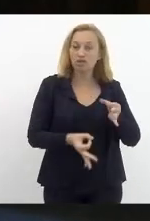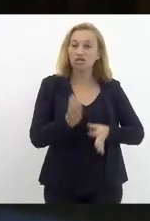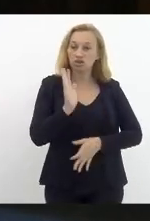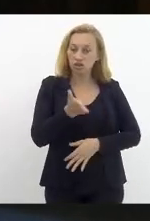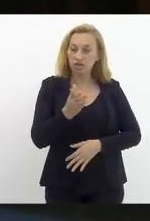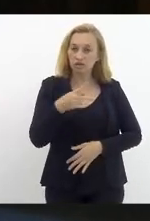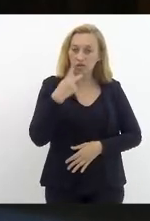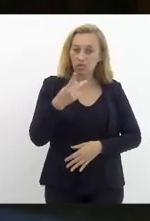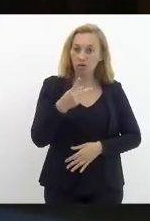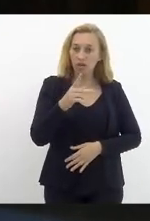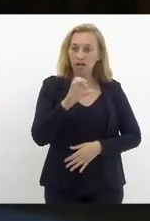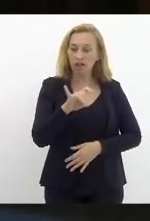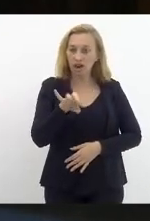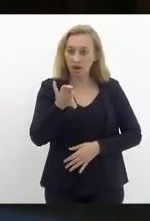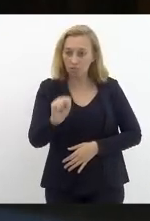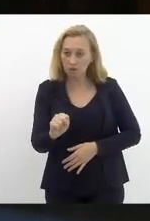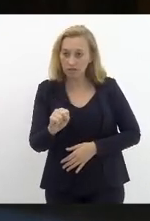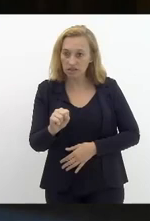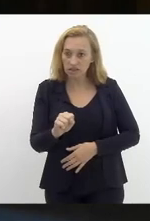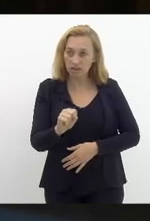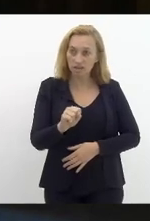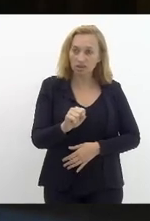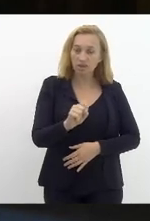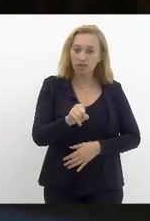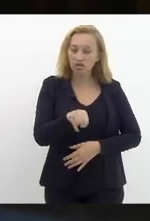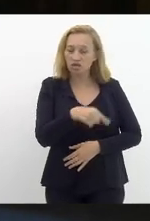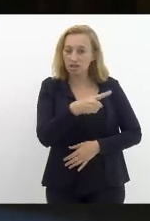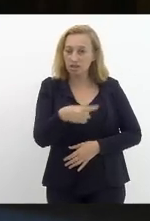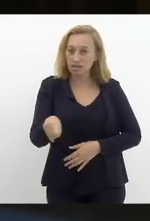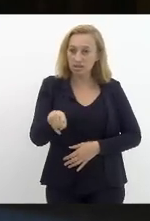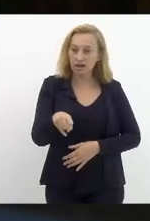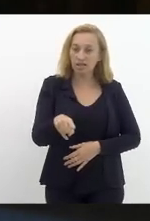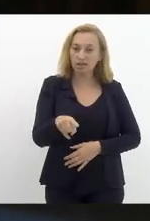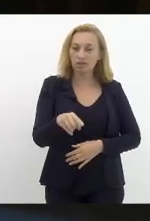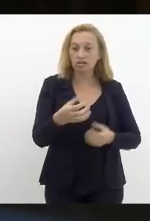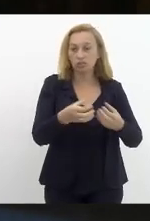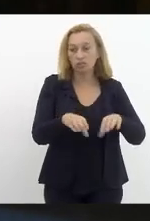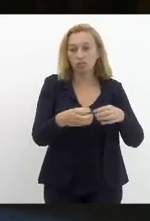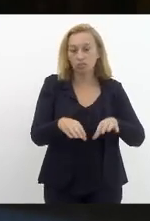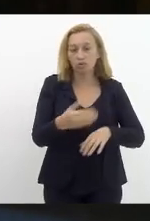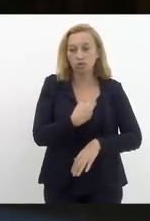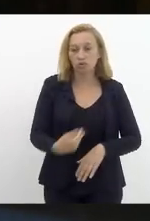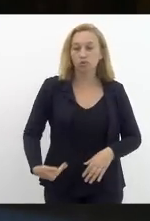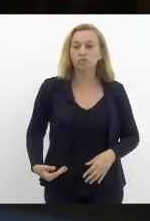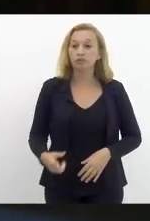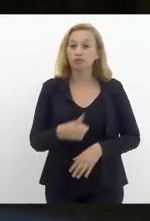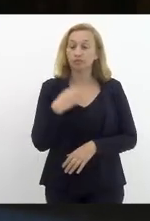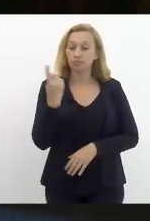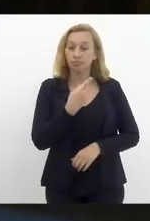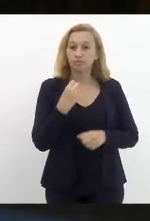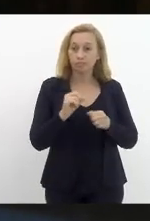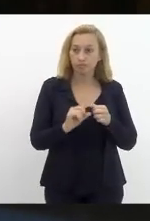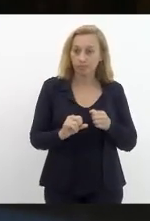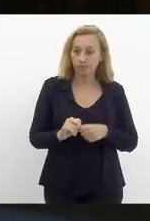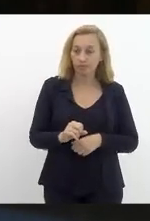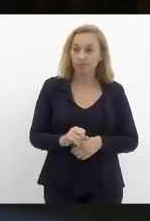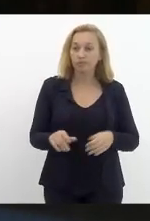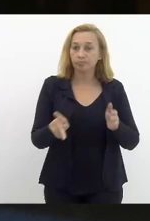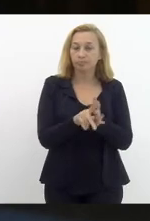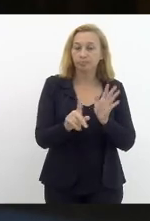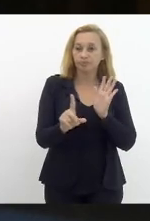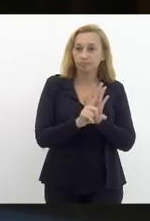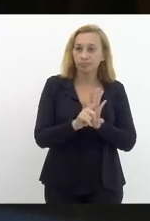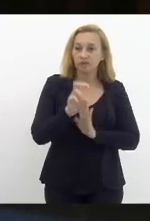barreira merece ser extinta do concurso público. O que nós fizemos com o projeto de